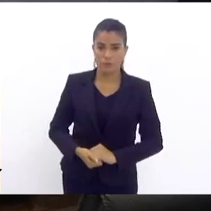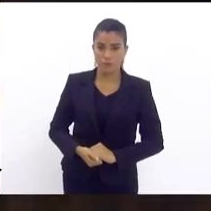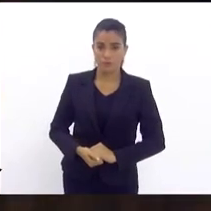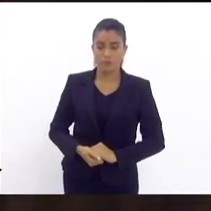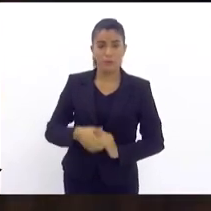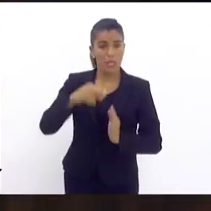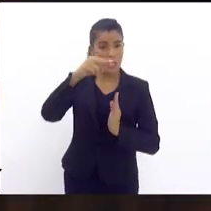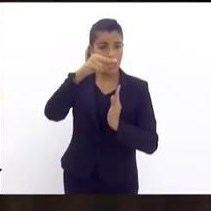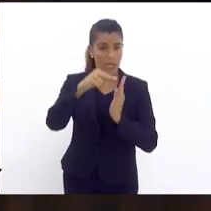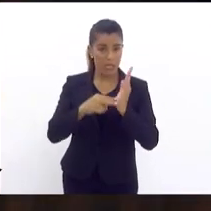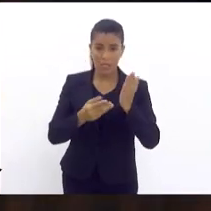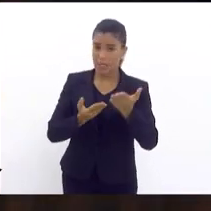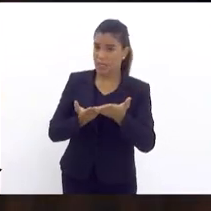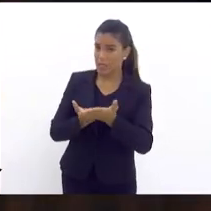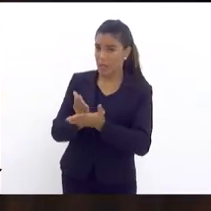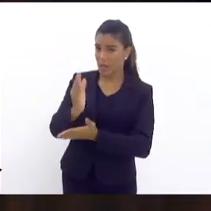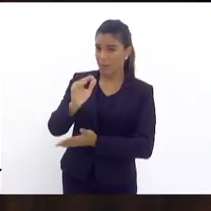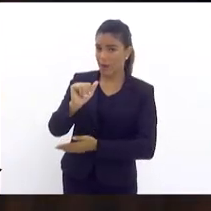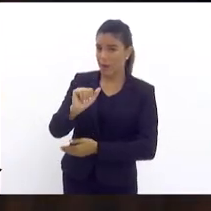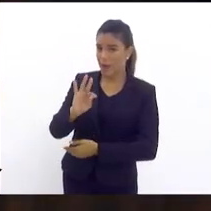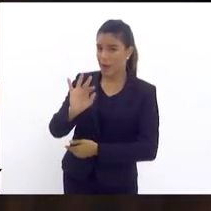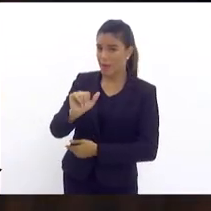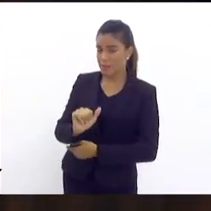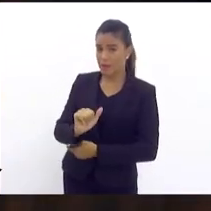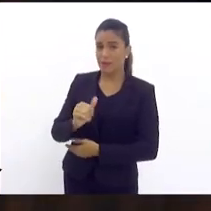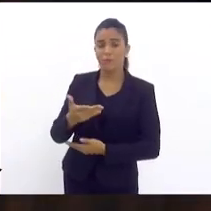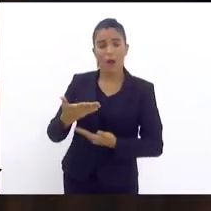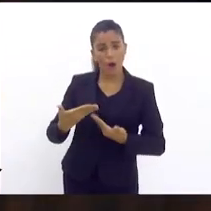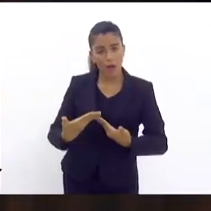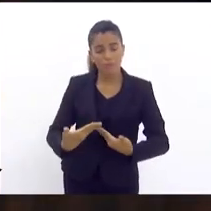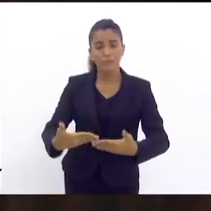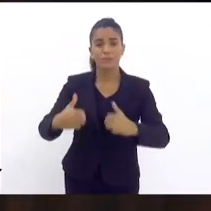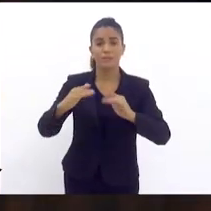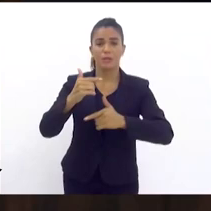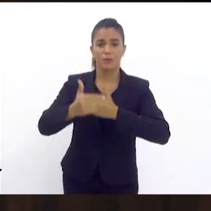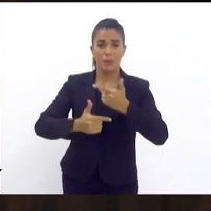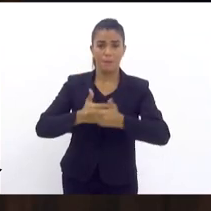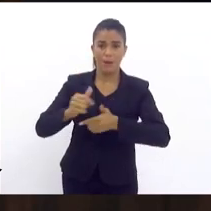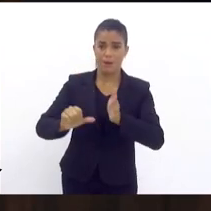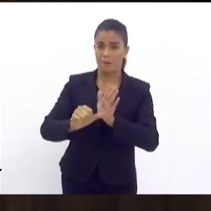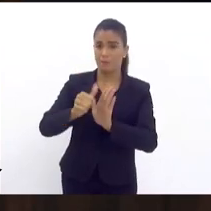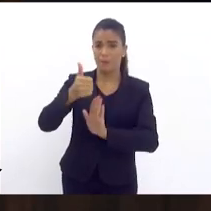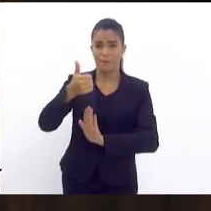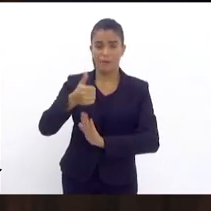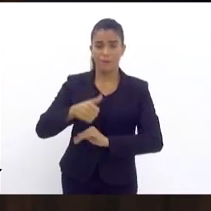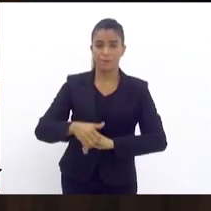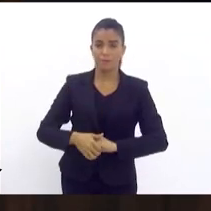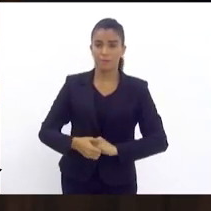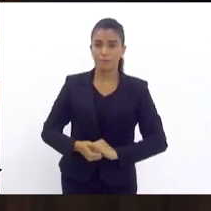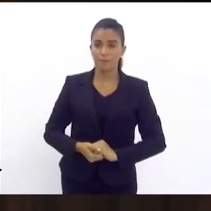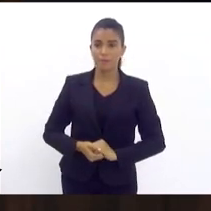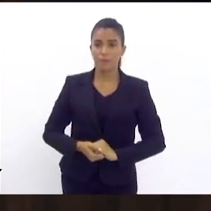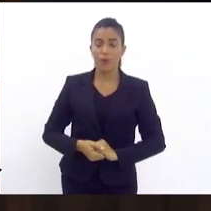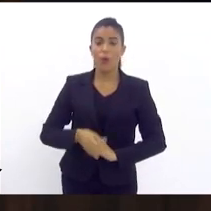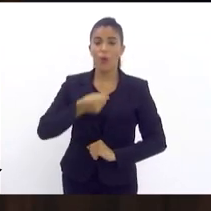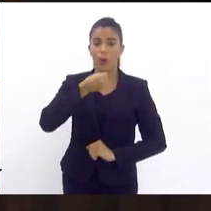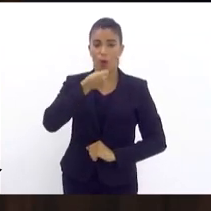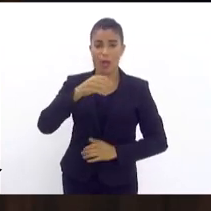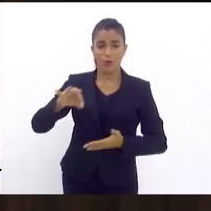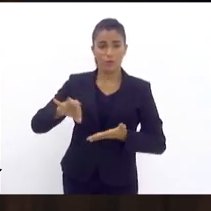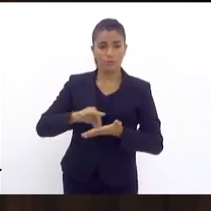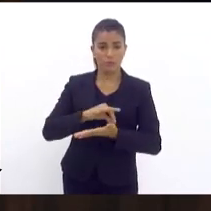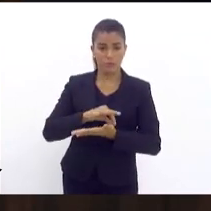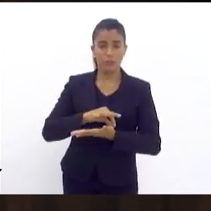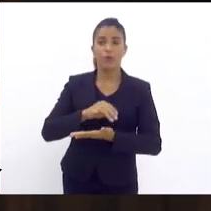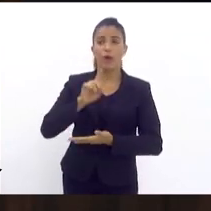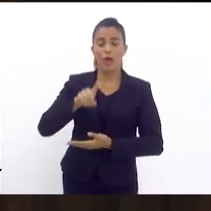lida e aprovada Passa seus expediente inicial orado escrito é